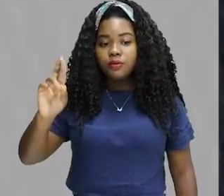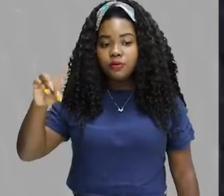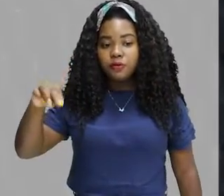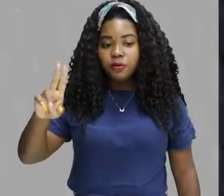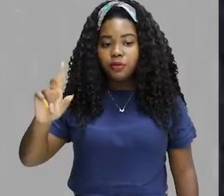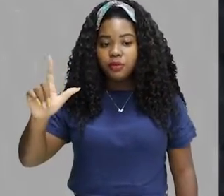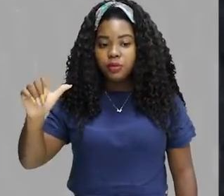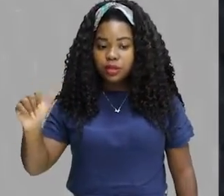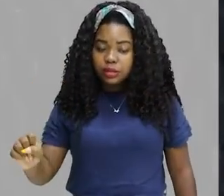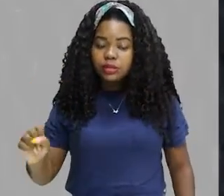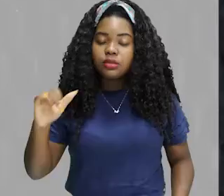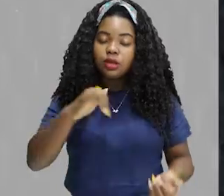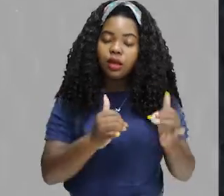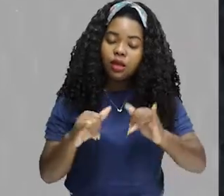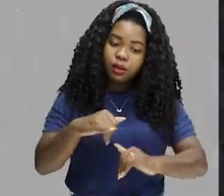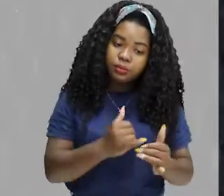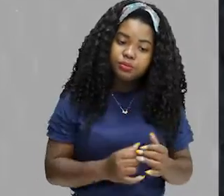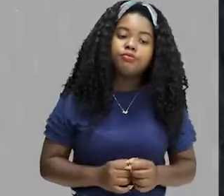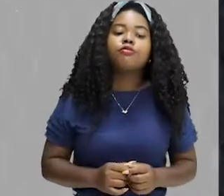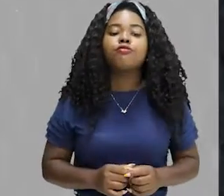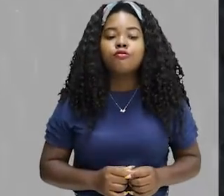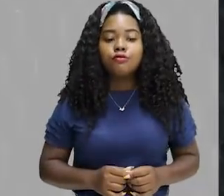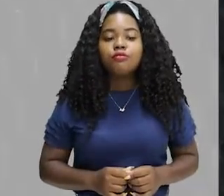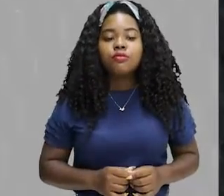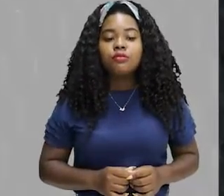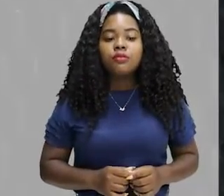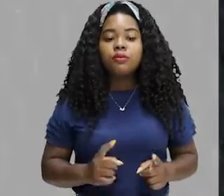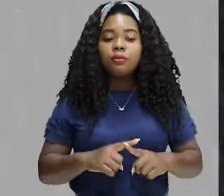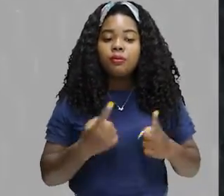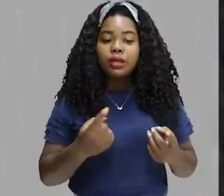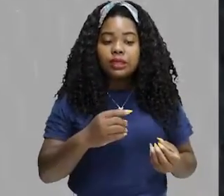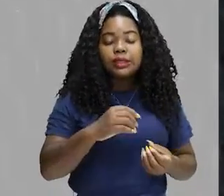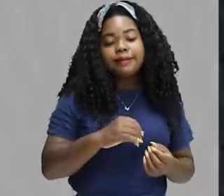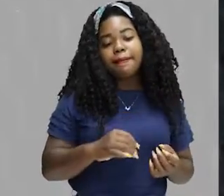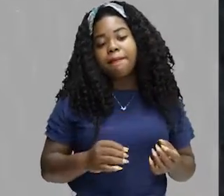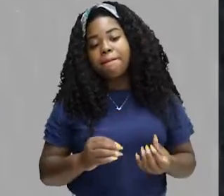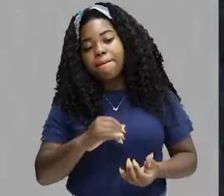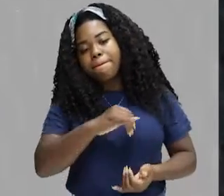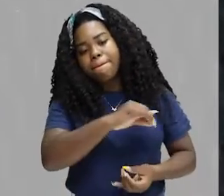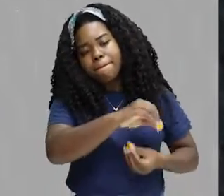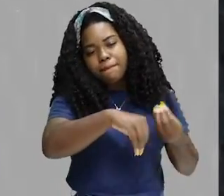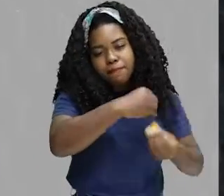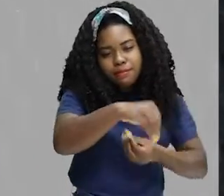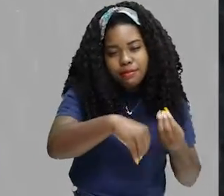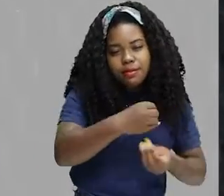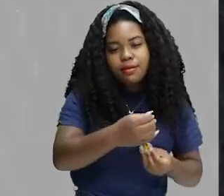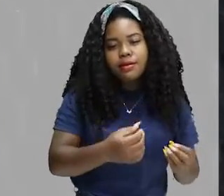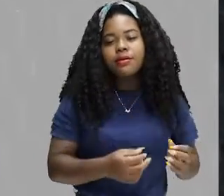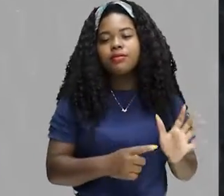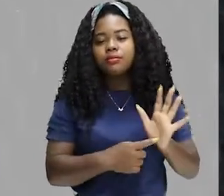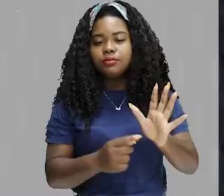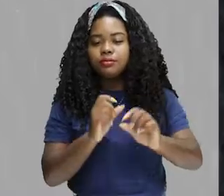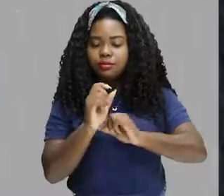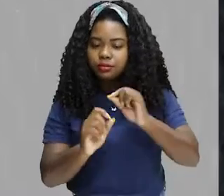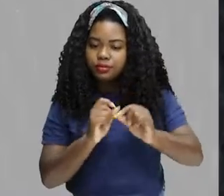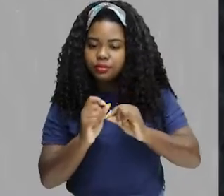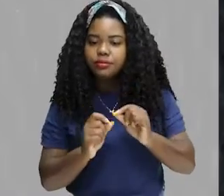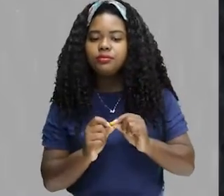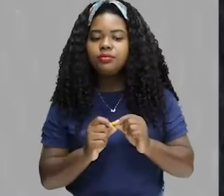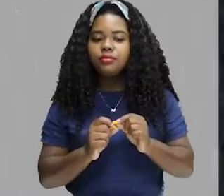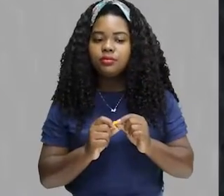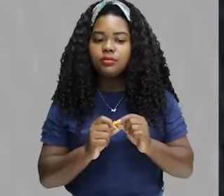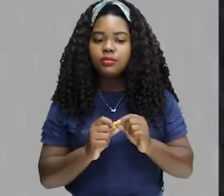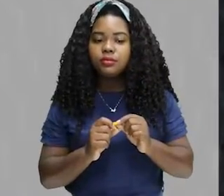fórmulas químicas. As fórmulas das substâncias indicam os elementos que as constituem